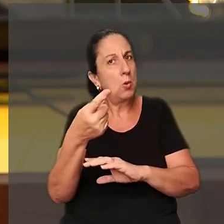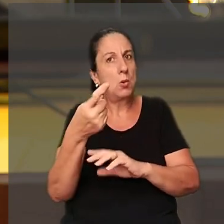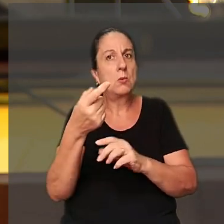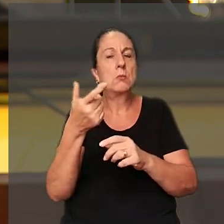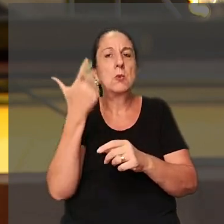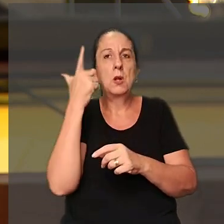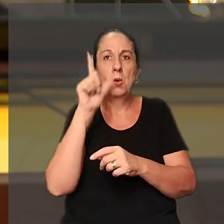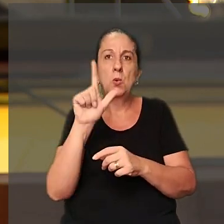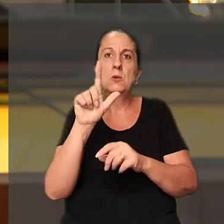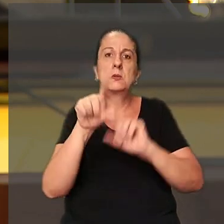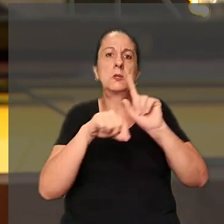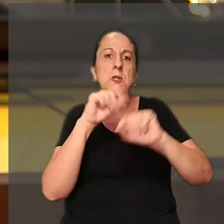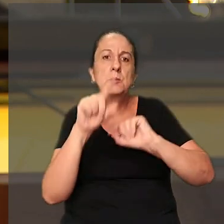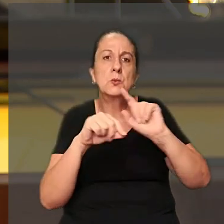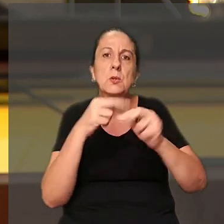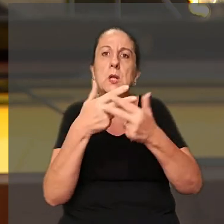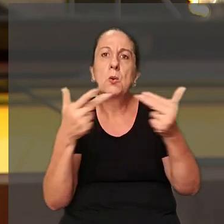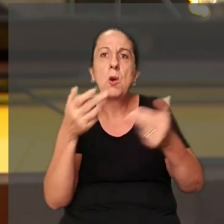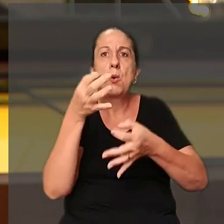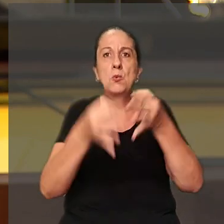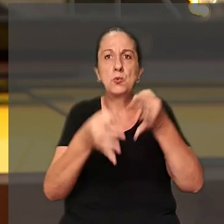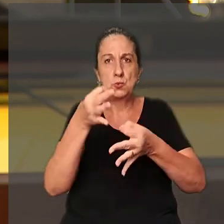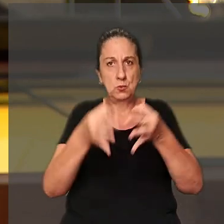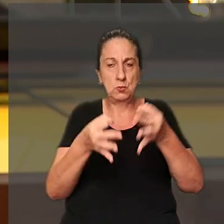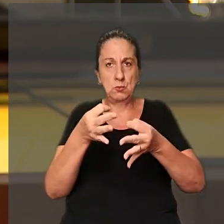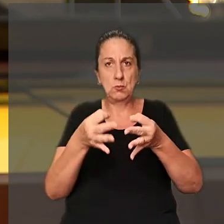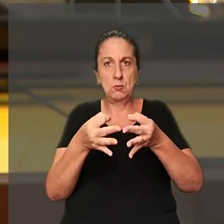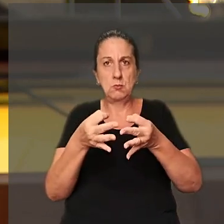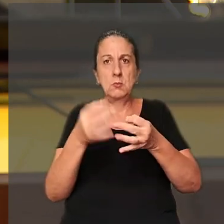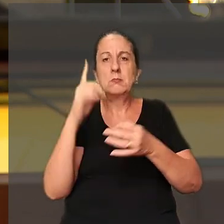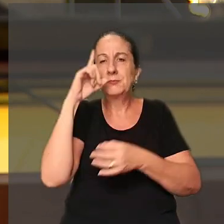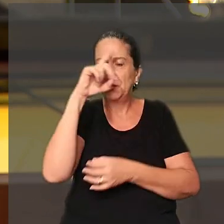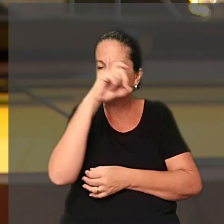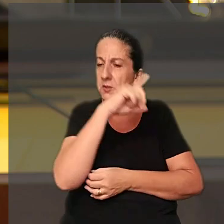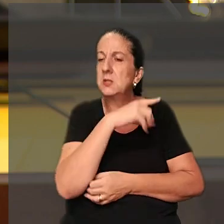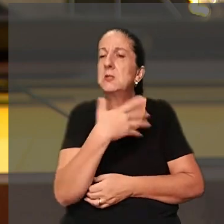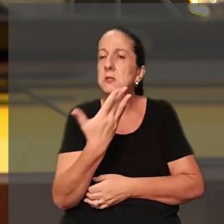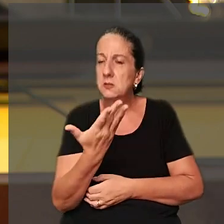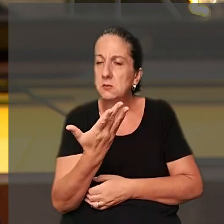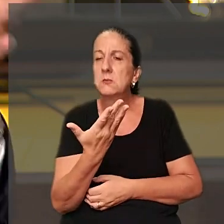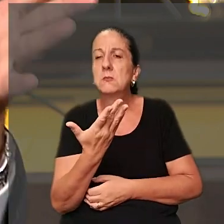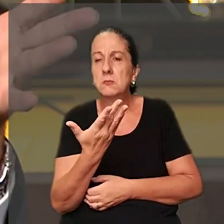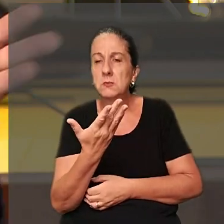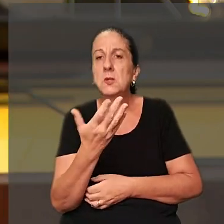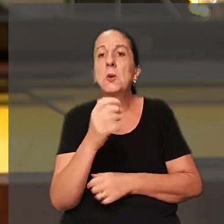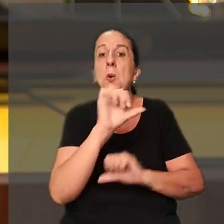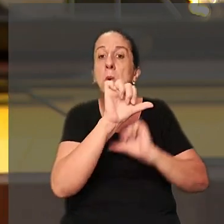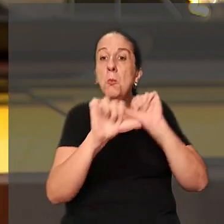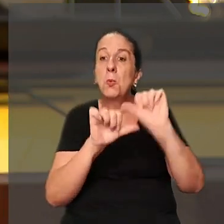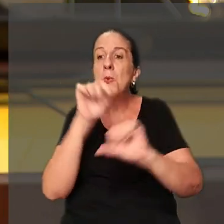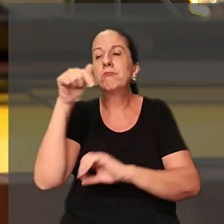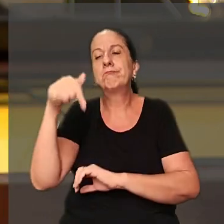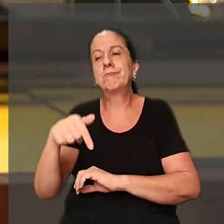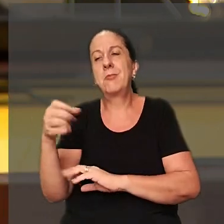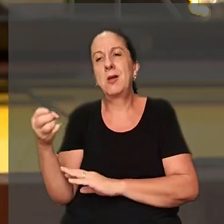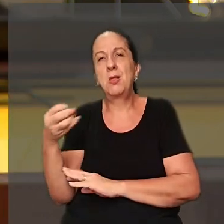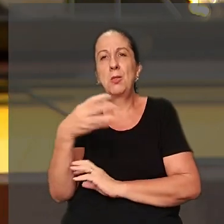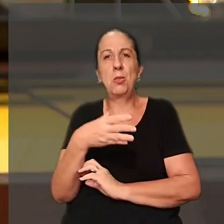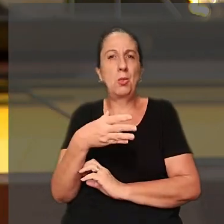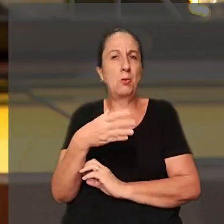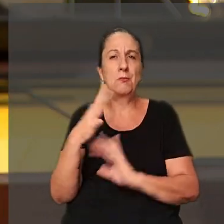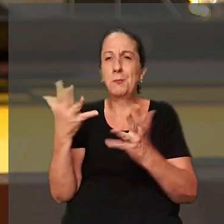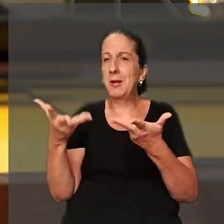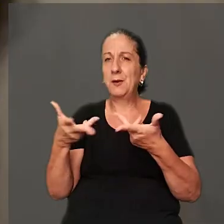gente selecionar aqui e julgá-los. Era uma dificuldade. Mudamos para cá e foi uma